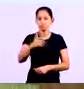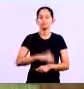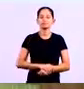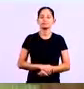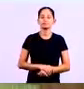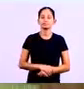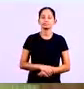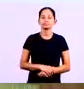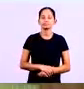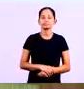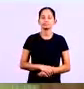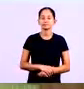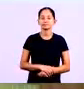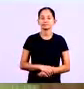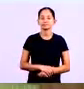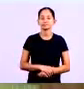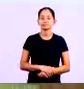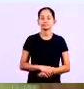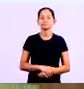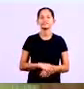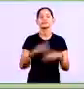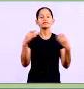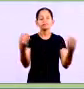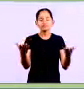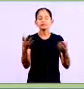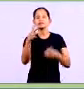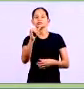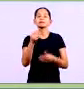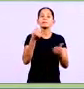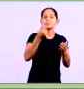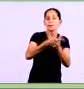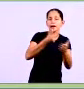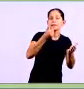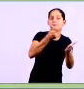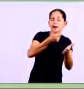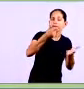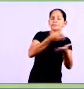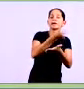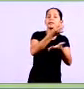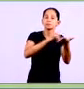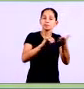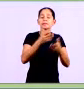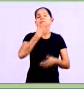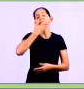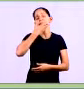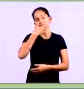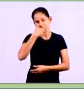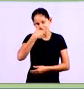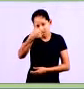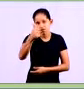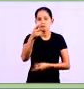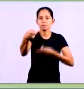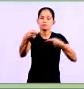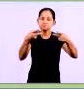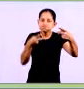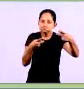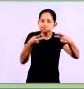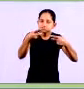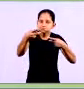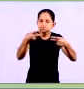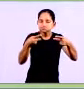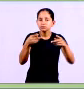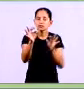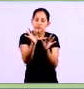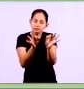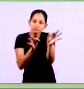Continuando. Então, assim, se a gente está falando que paga muito imposto, planejar isso, fazendo um planejamento tributário é importante.